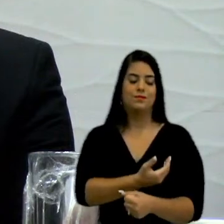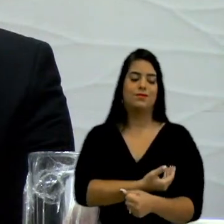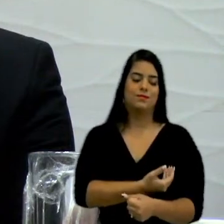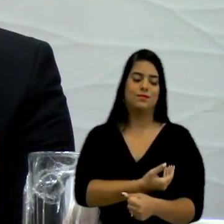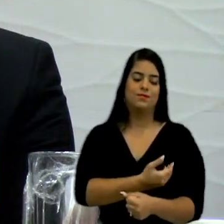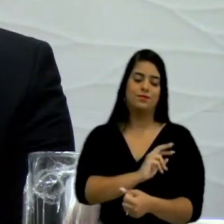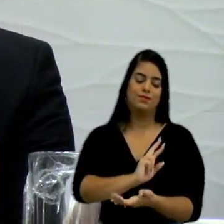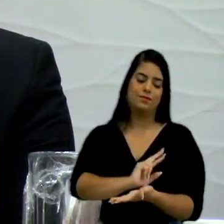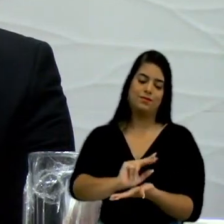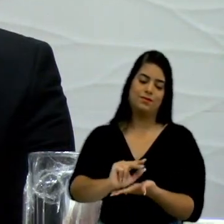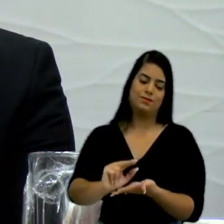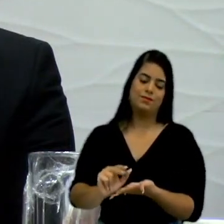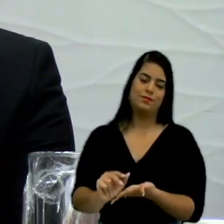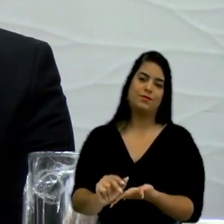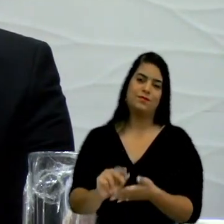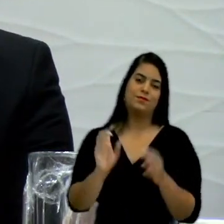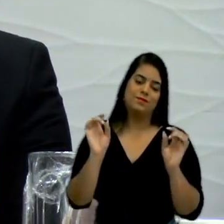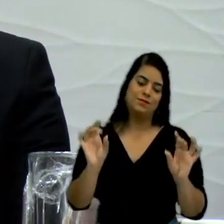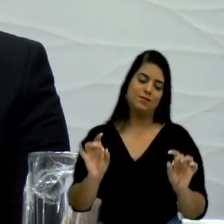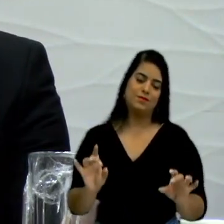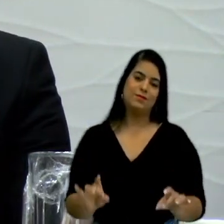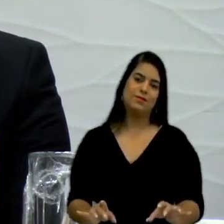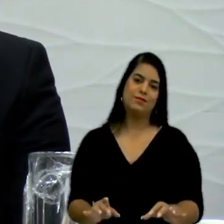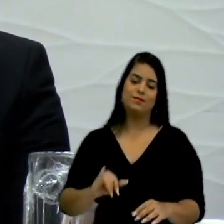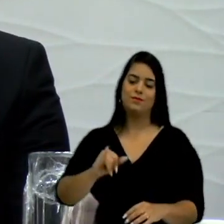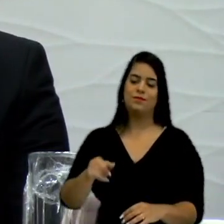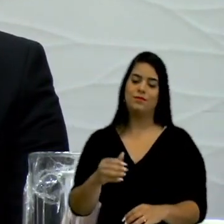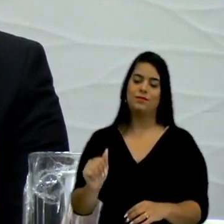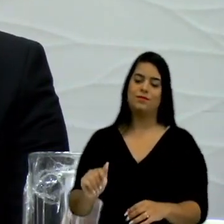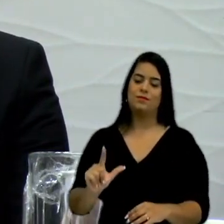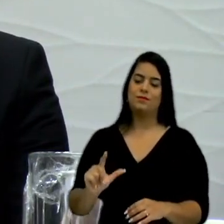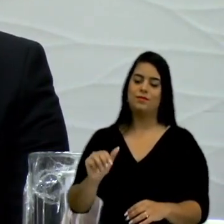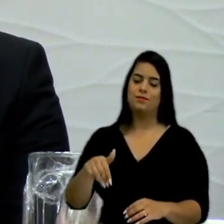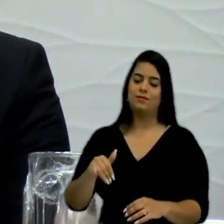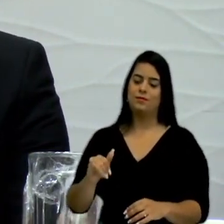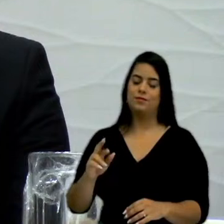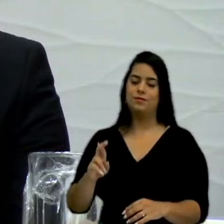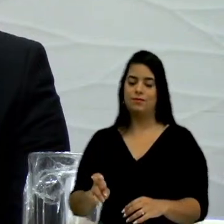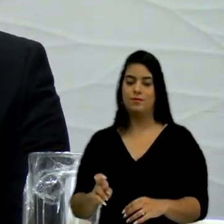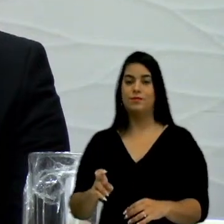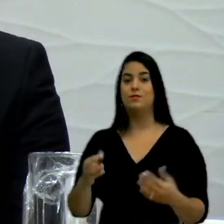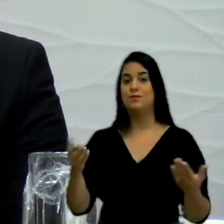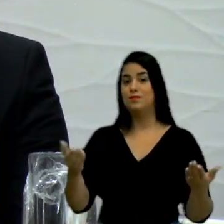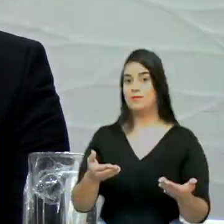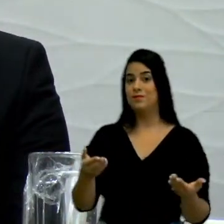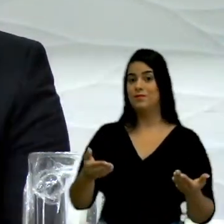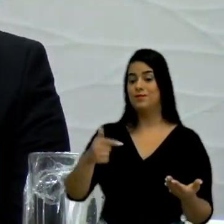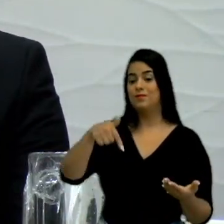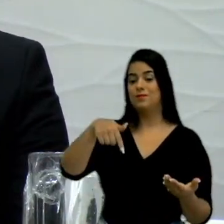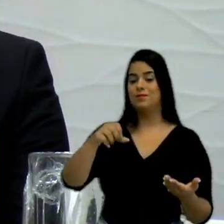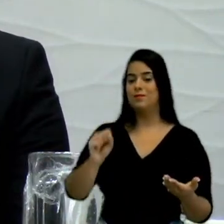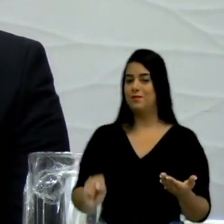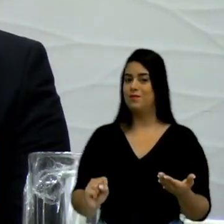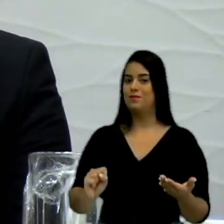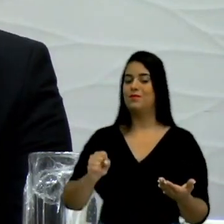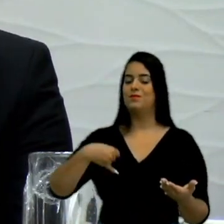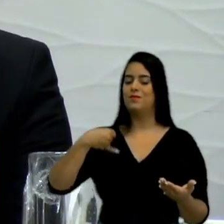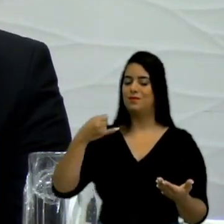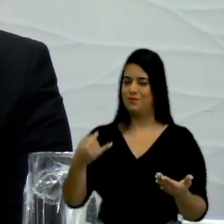semana. De modo muito especial, Jami Cavalcante, lá nas Almas Benditas, hoje celebrando seus 78 anos de